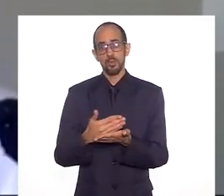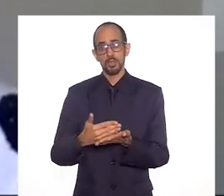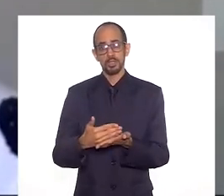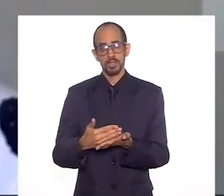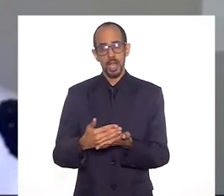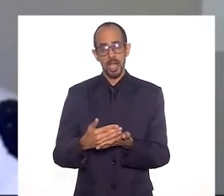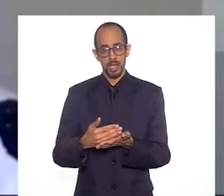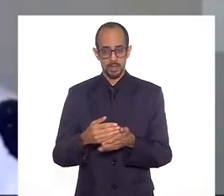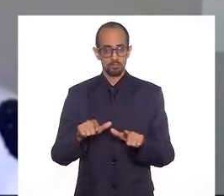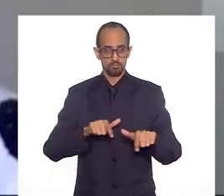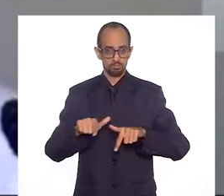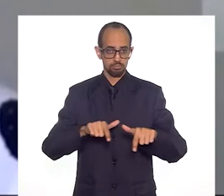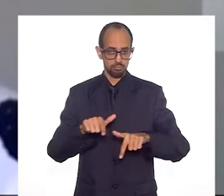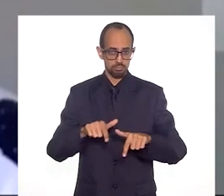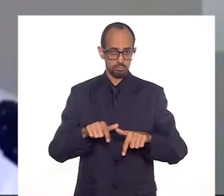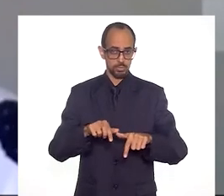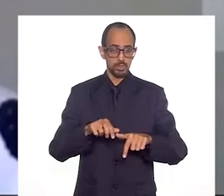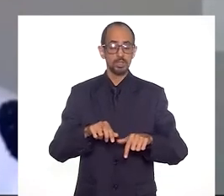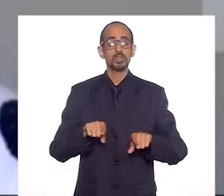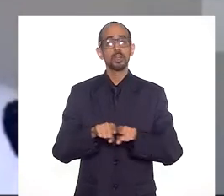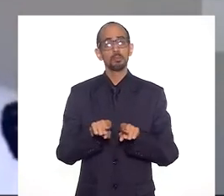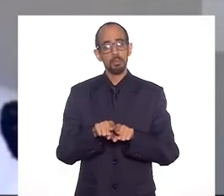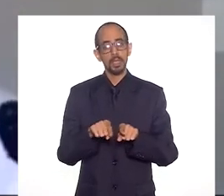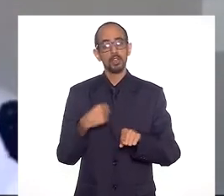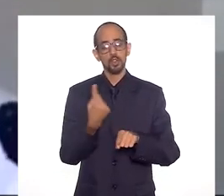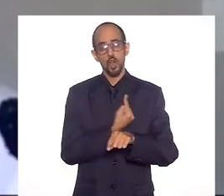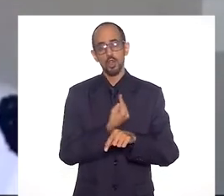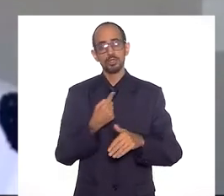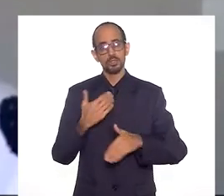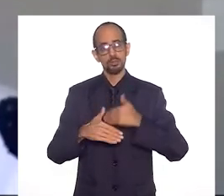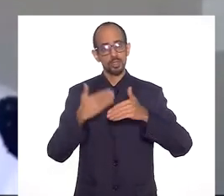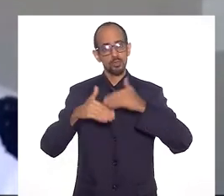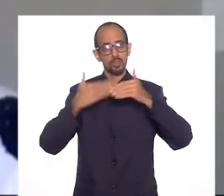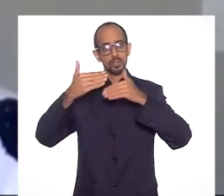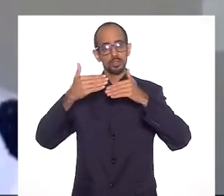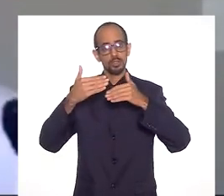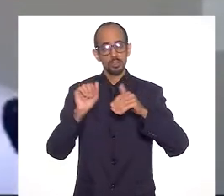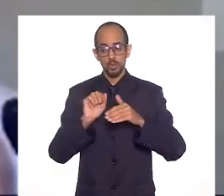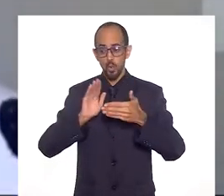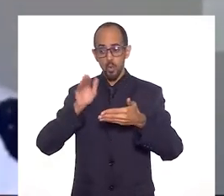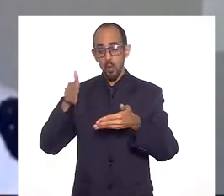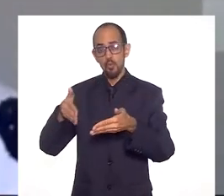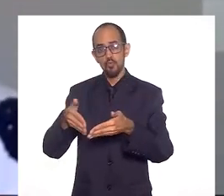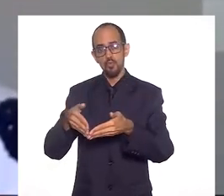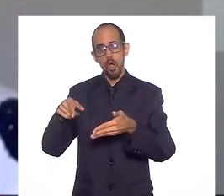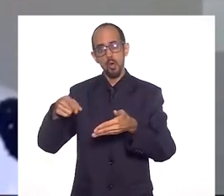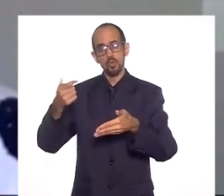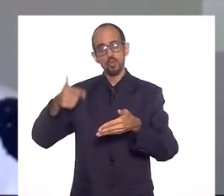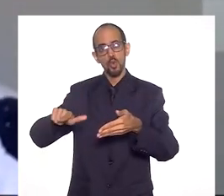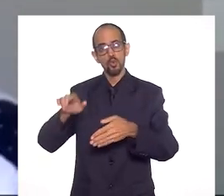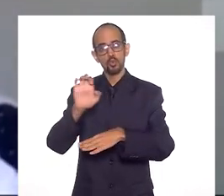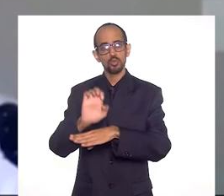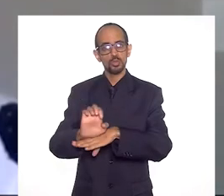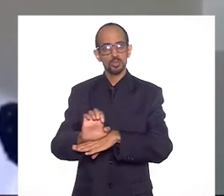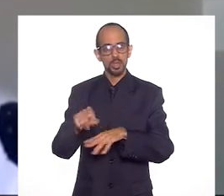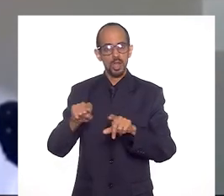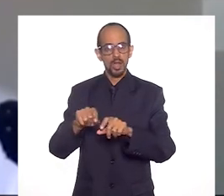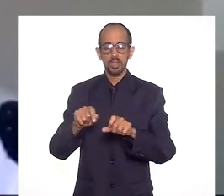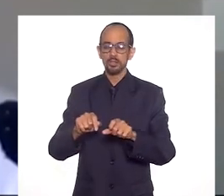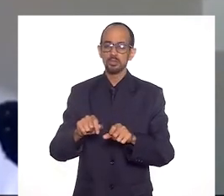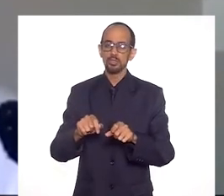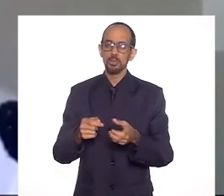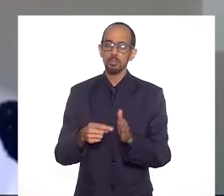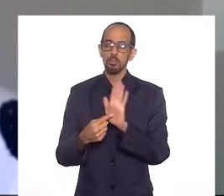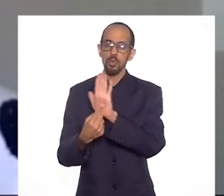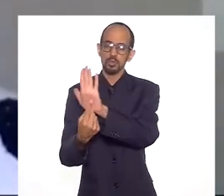operar. E agora a gente está, esse ano, muito voltado para a gente conseguir ir para o interior do estado, levando a temática